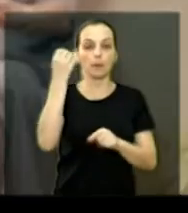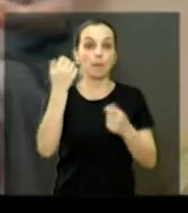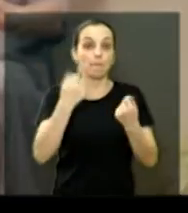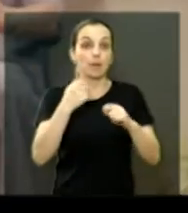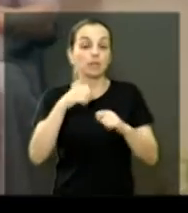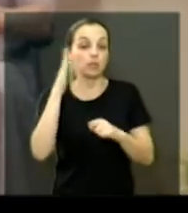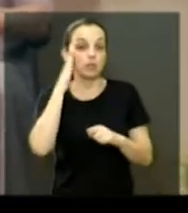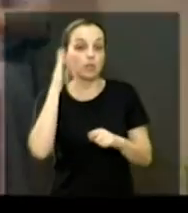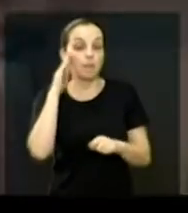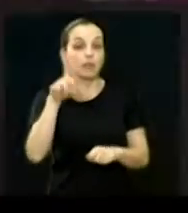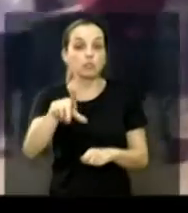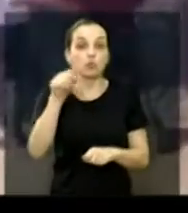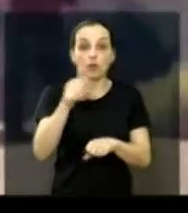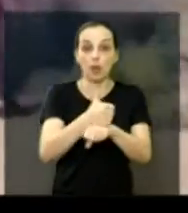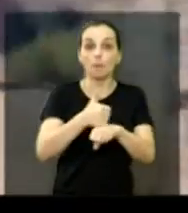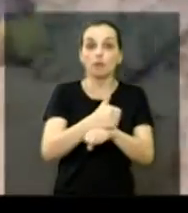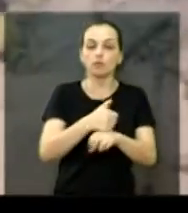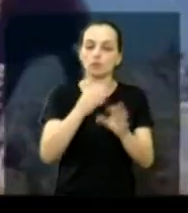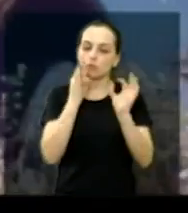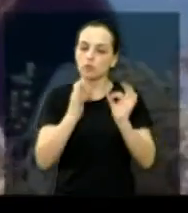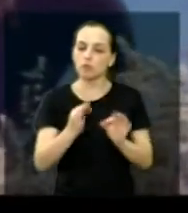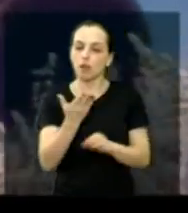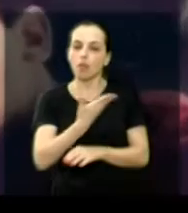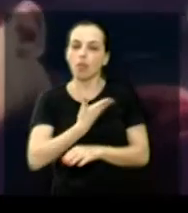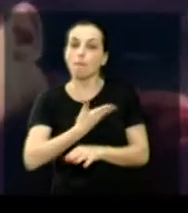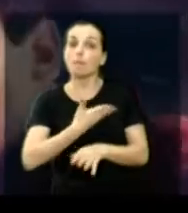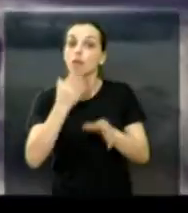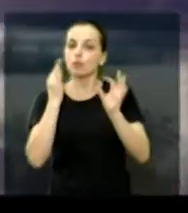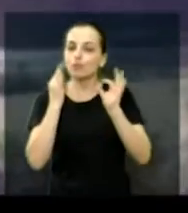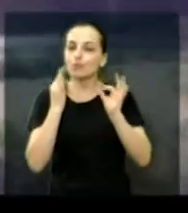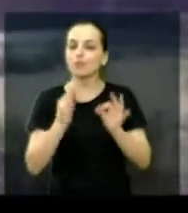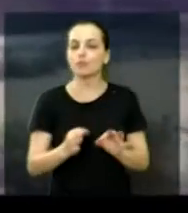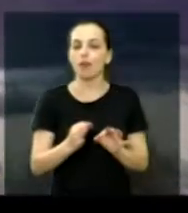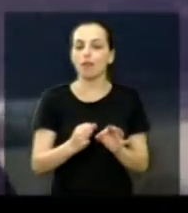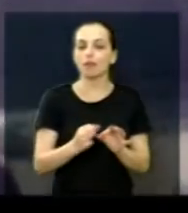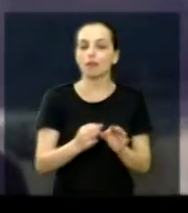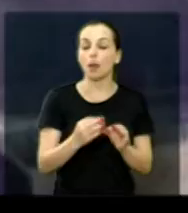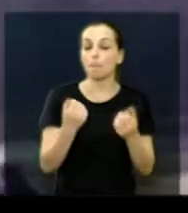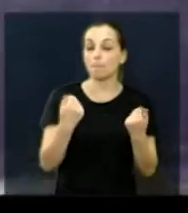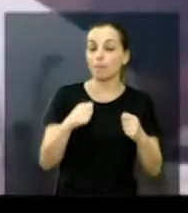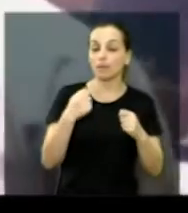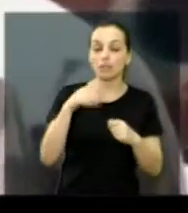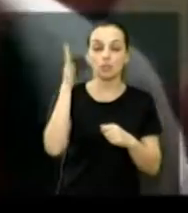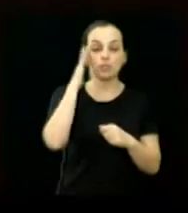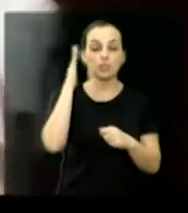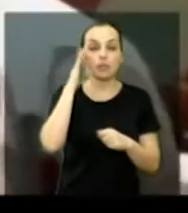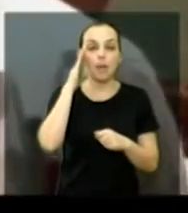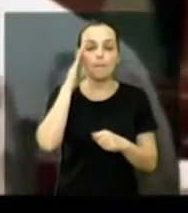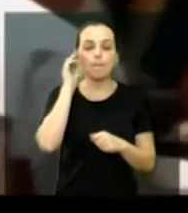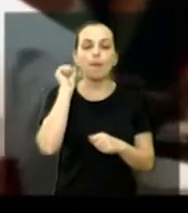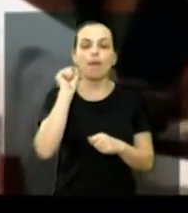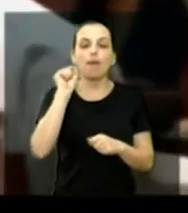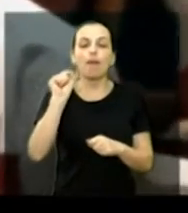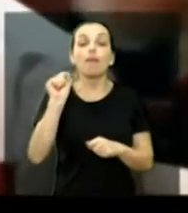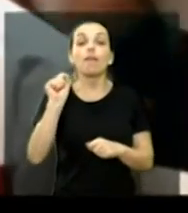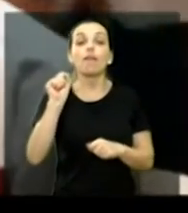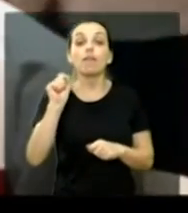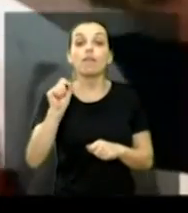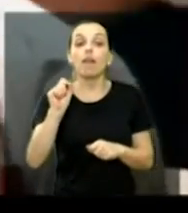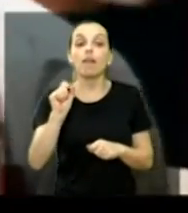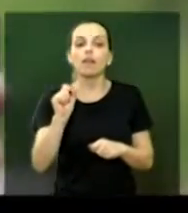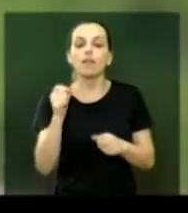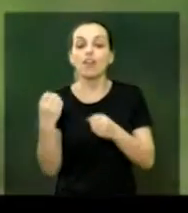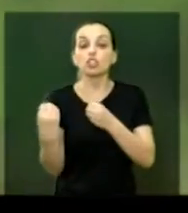certa os amigos certos é preciso saber quem serão os seus mestres os seus mentores